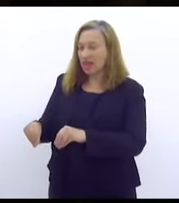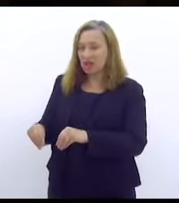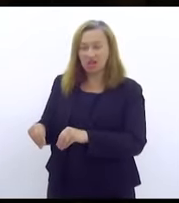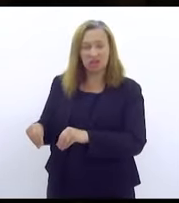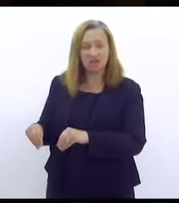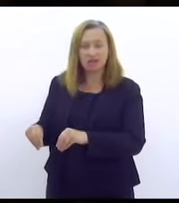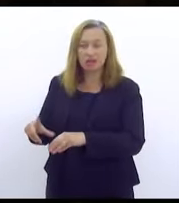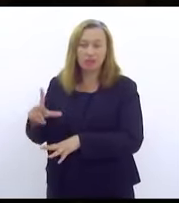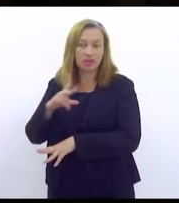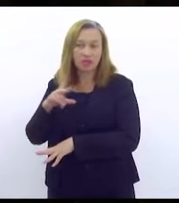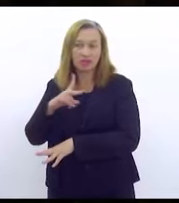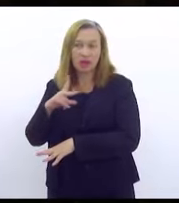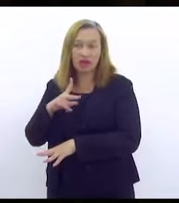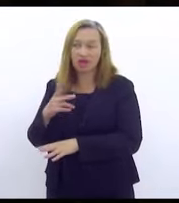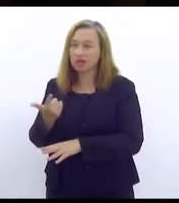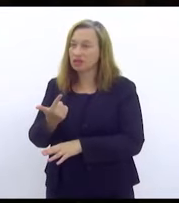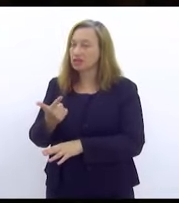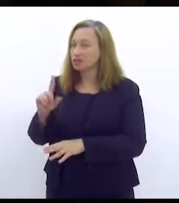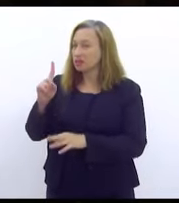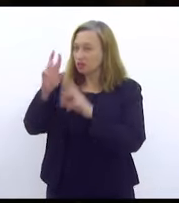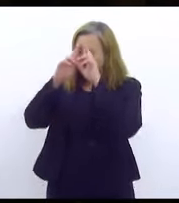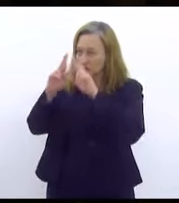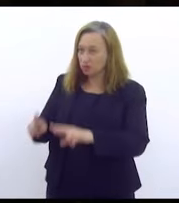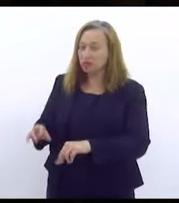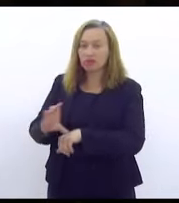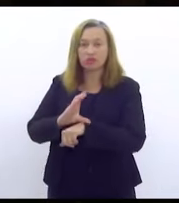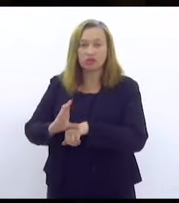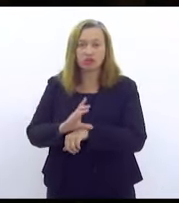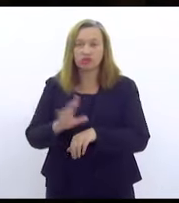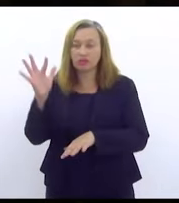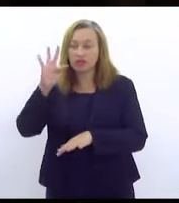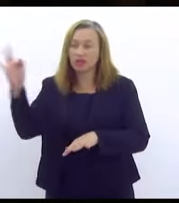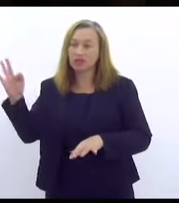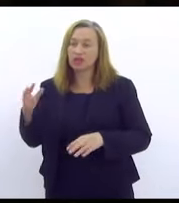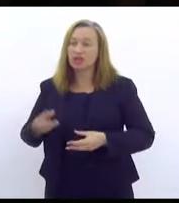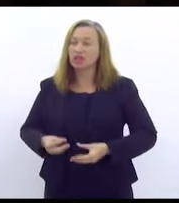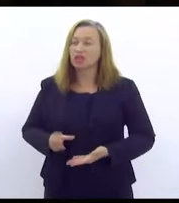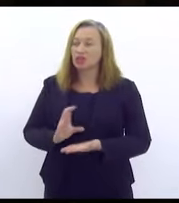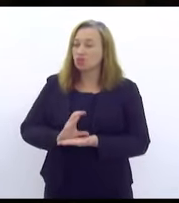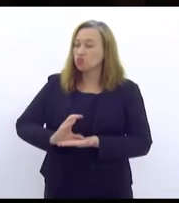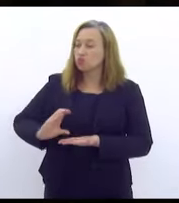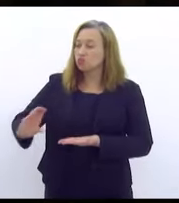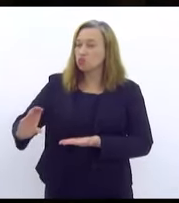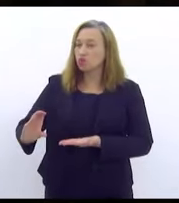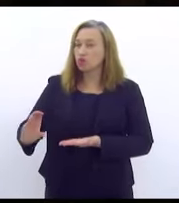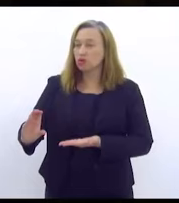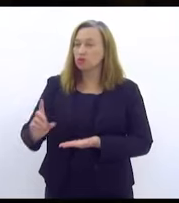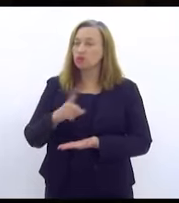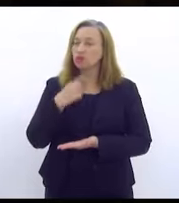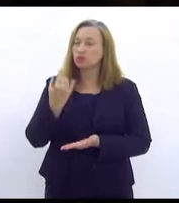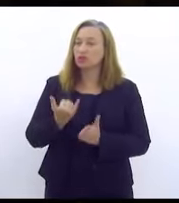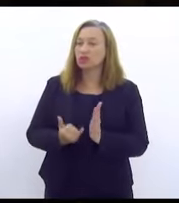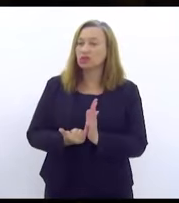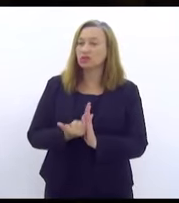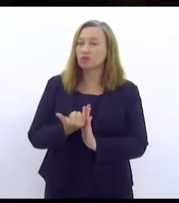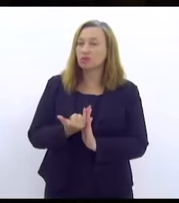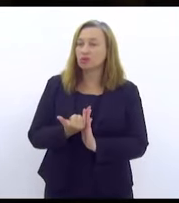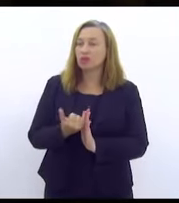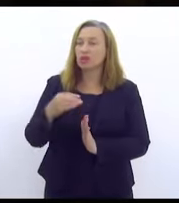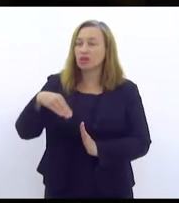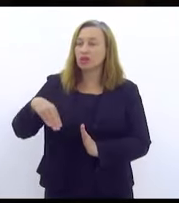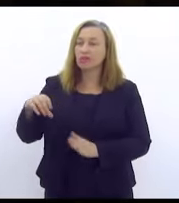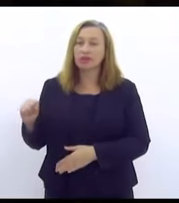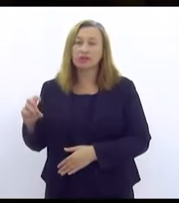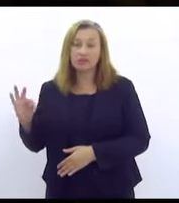respeita a Constituição Federal. Ele resolve dar um dinheiro fruto dos nossos impostos para o